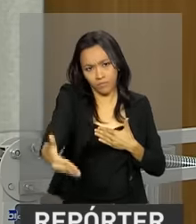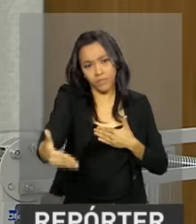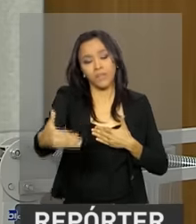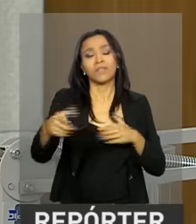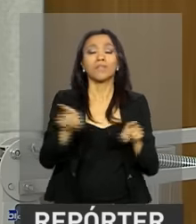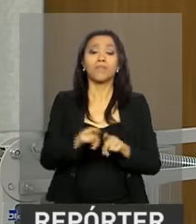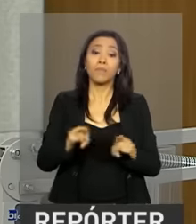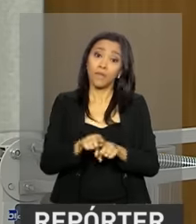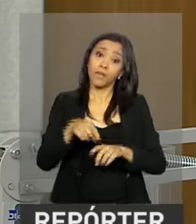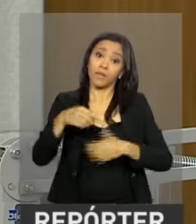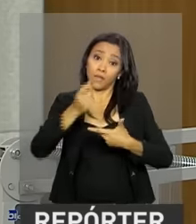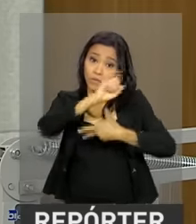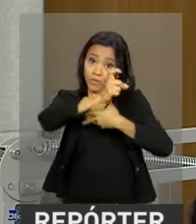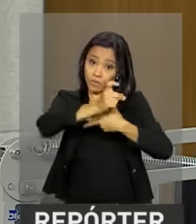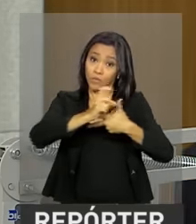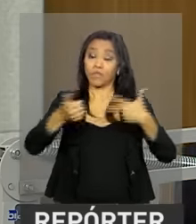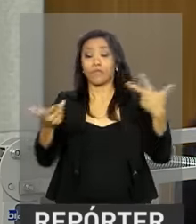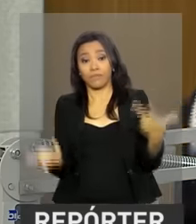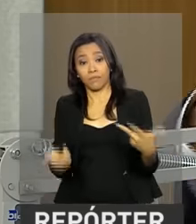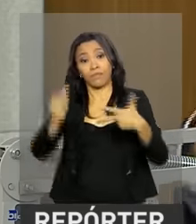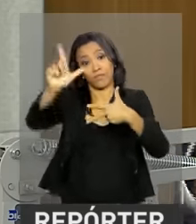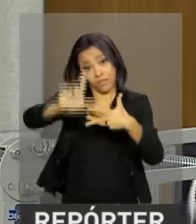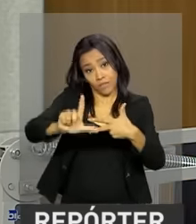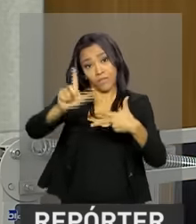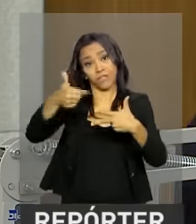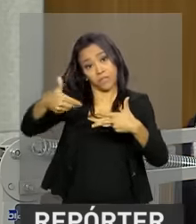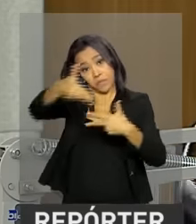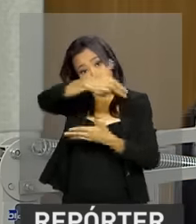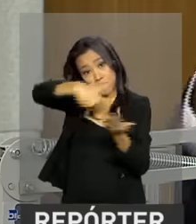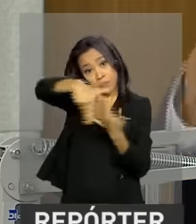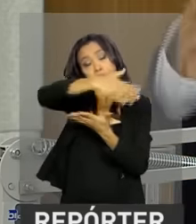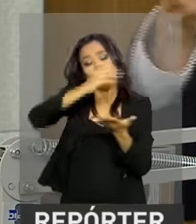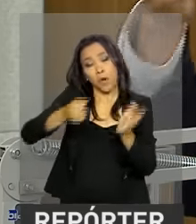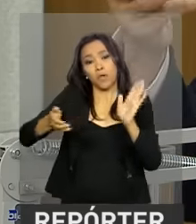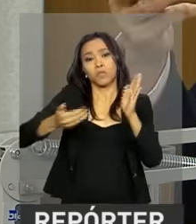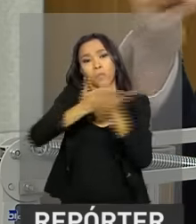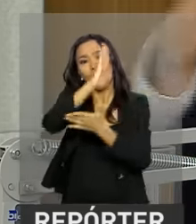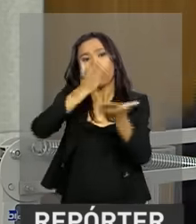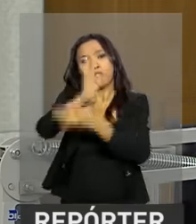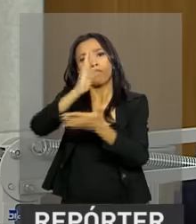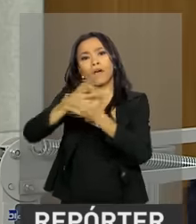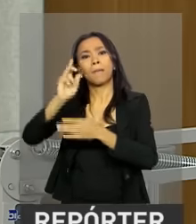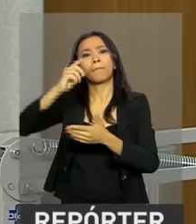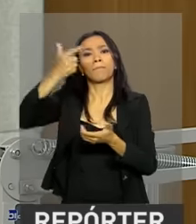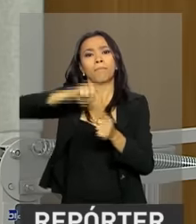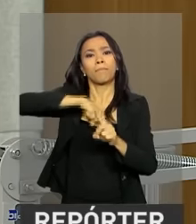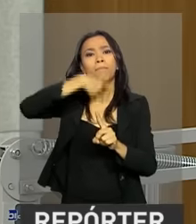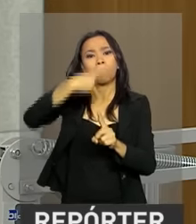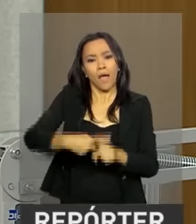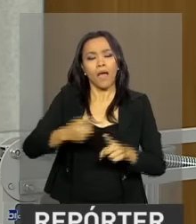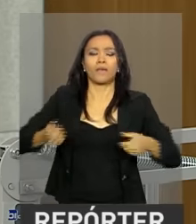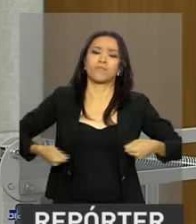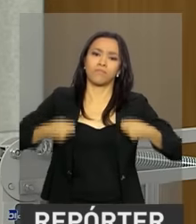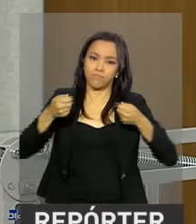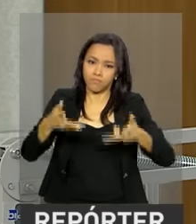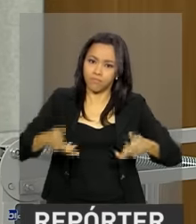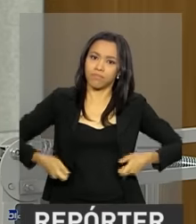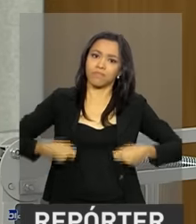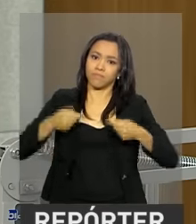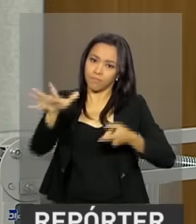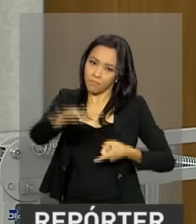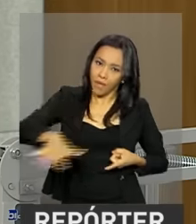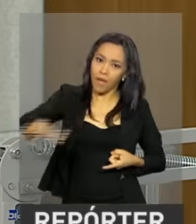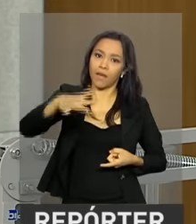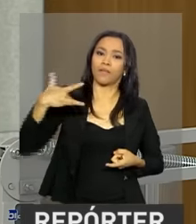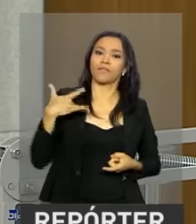o executivo e o congresso podem inclusive aprovar mais despesas do que o mínimo para